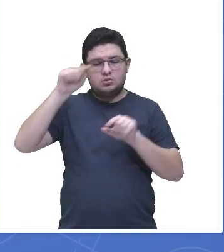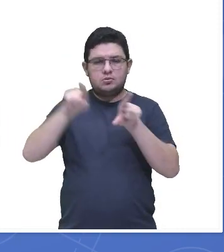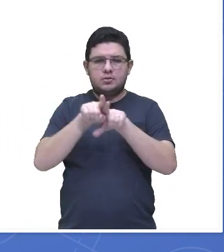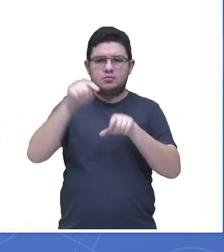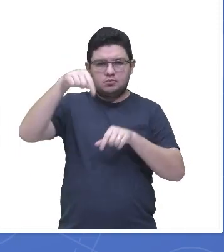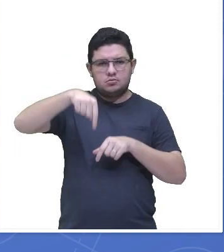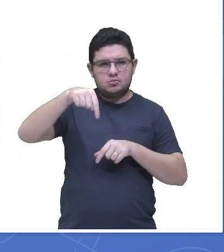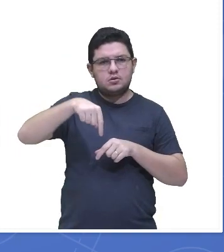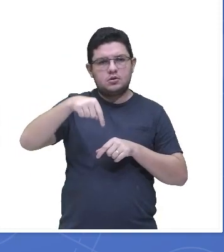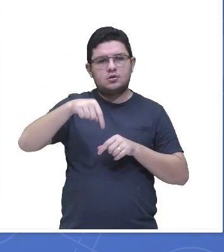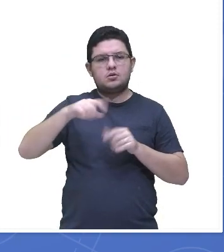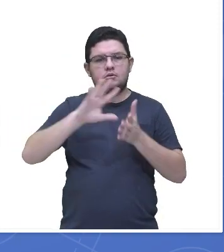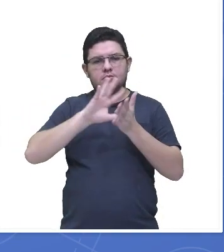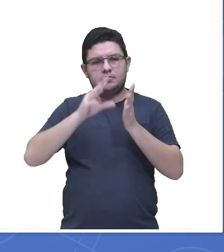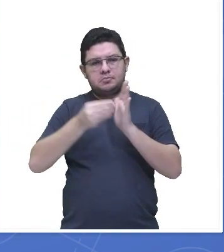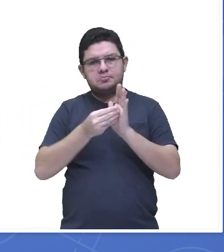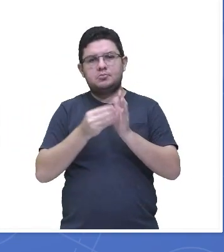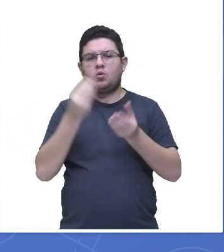assistir.